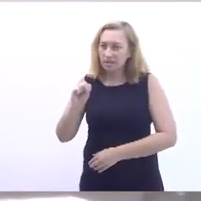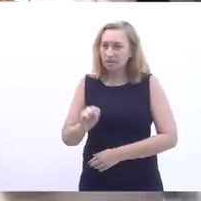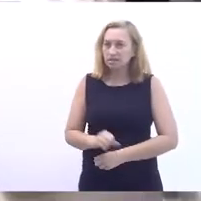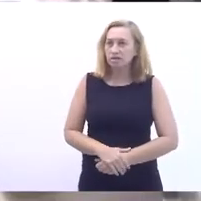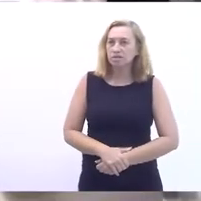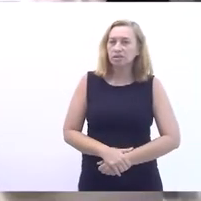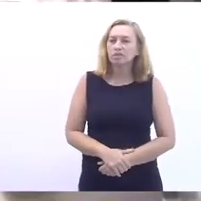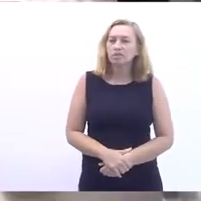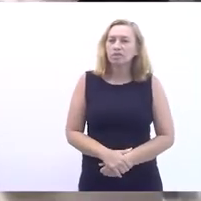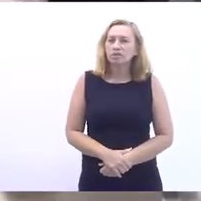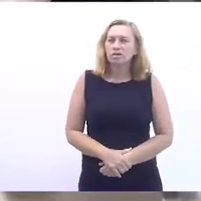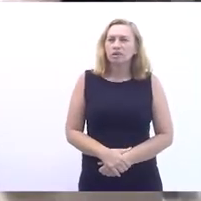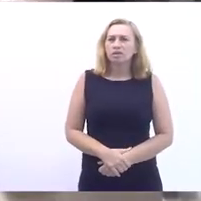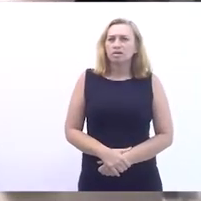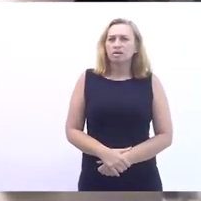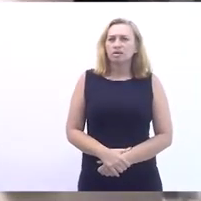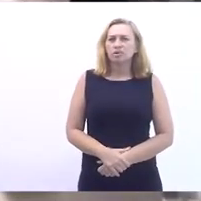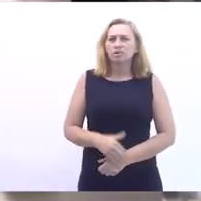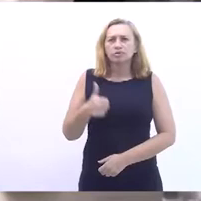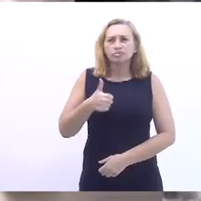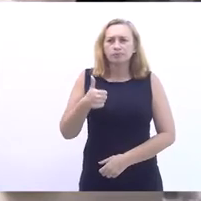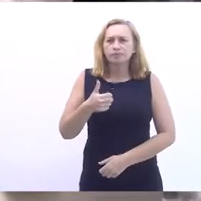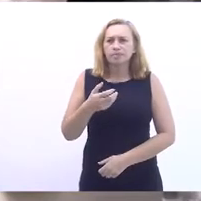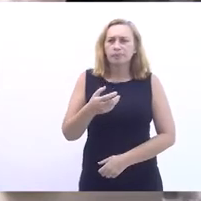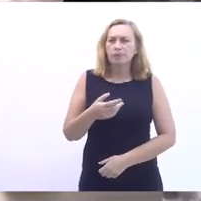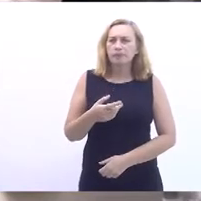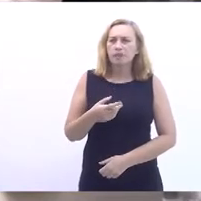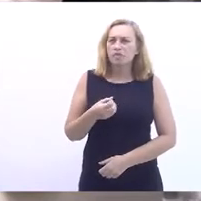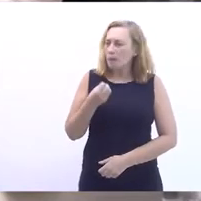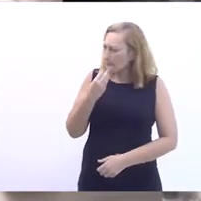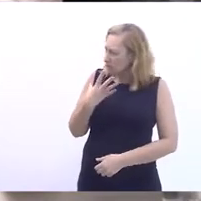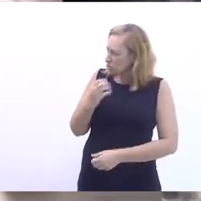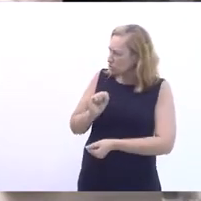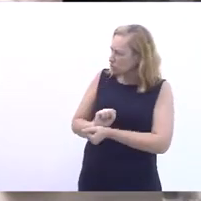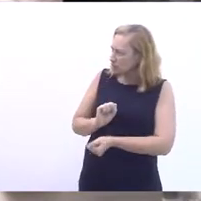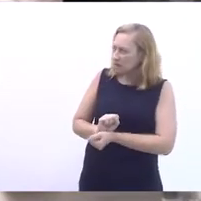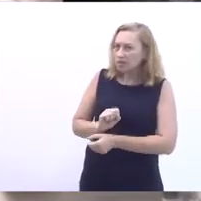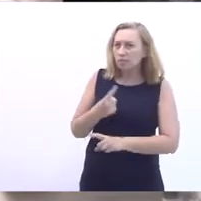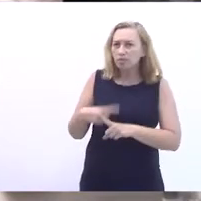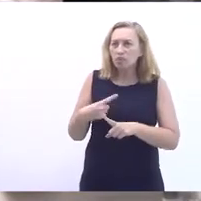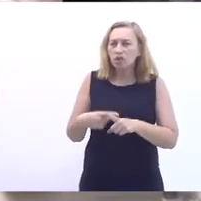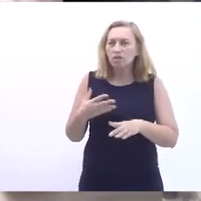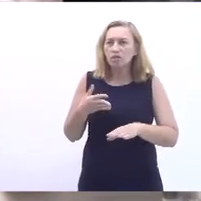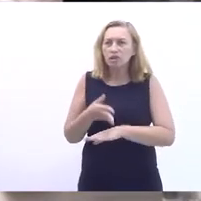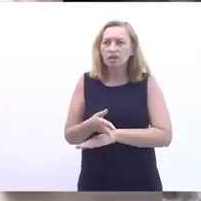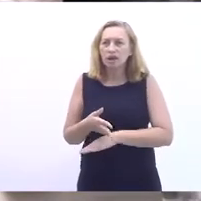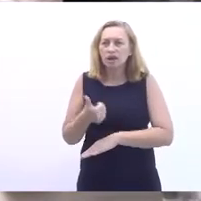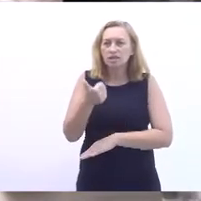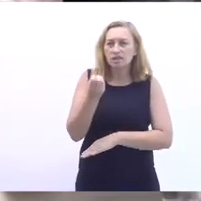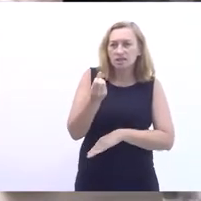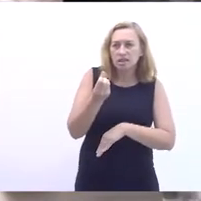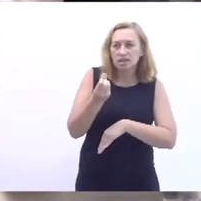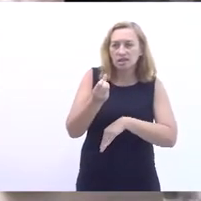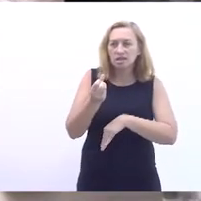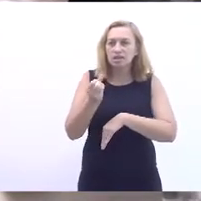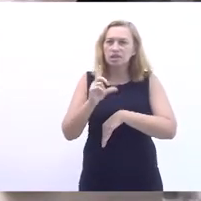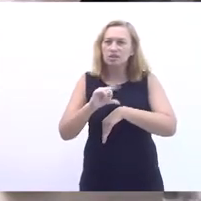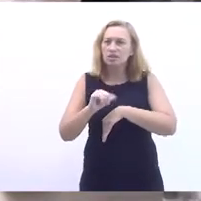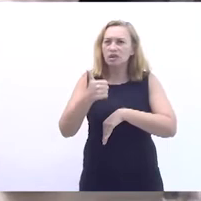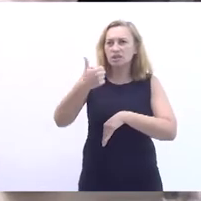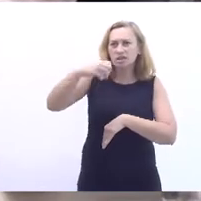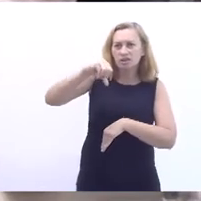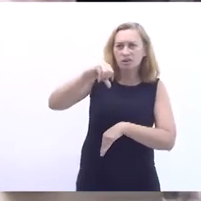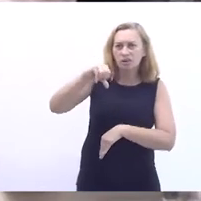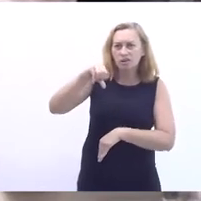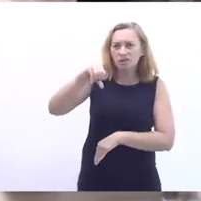contigo tá vendo primeiramente cara valeu a pena a espera porque eu tô entrando para falar as 16 e 19